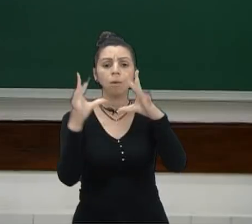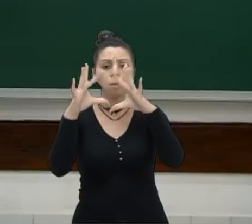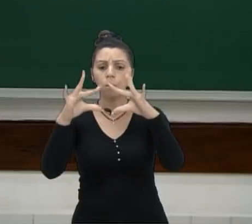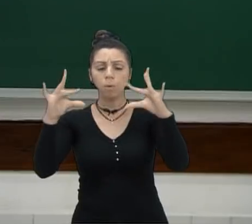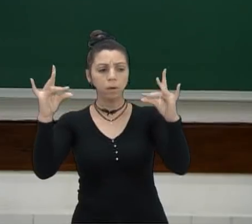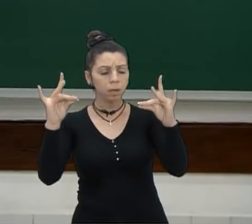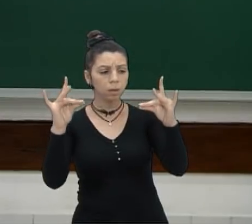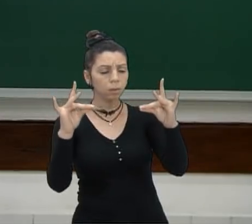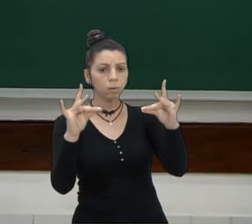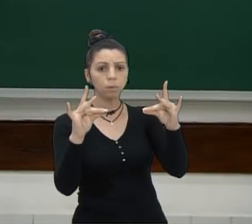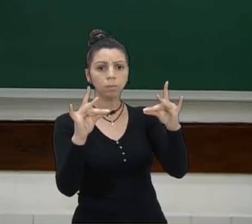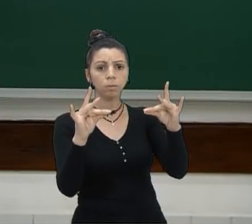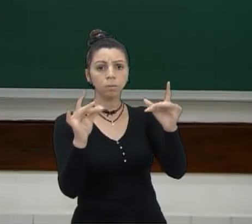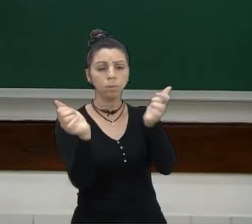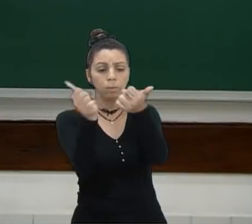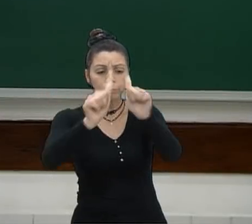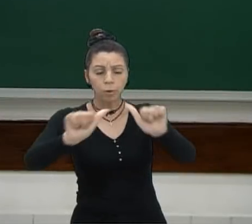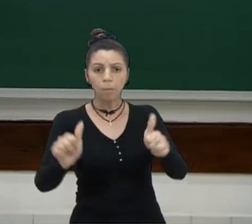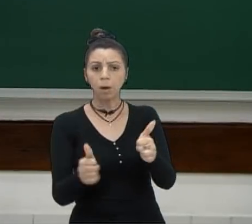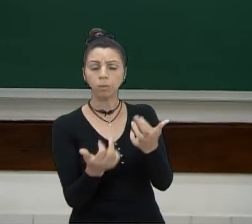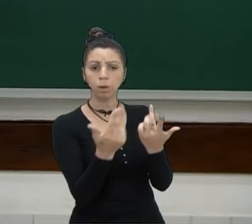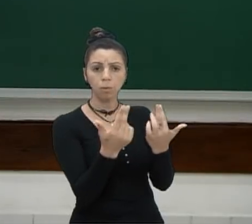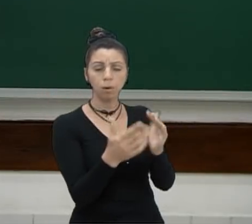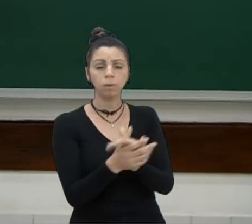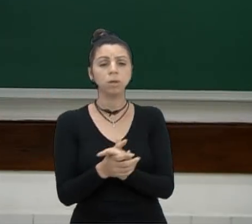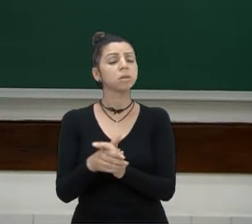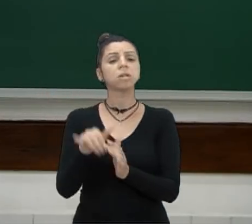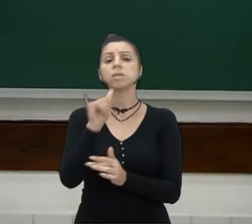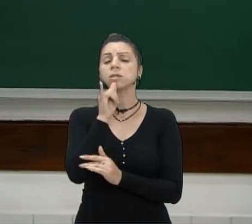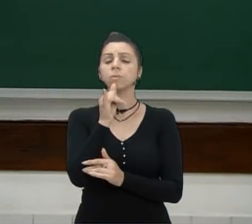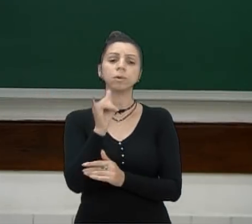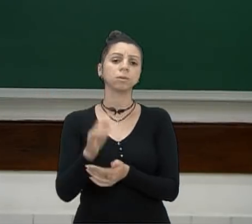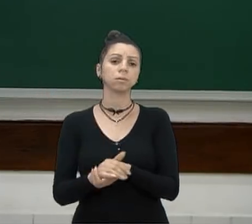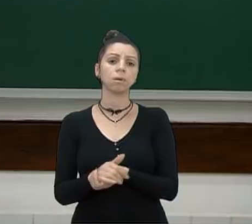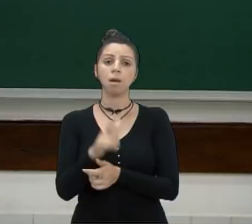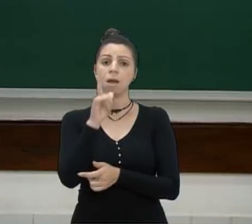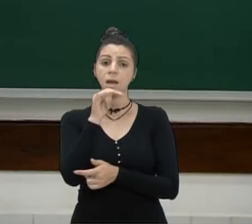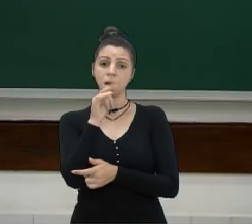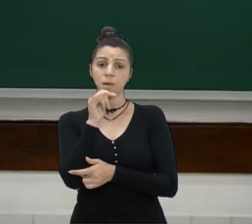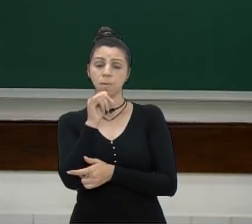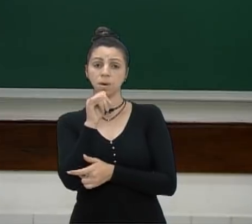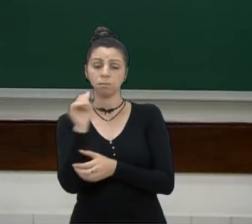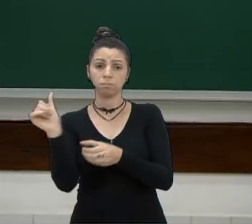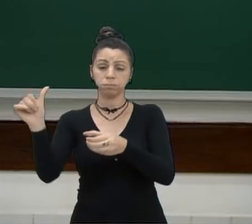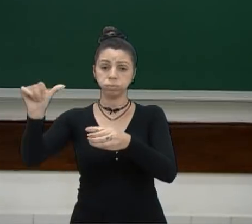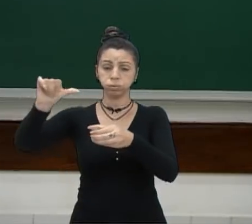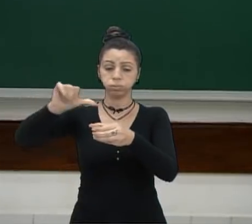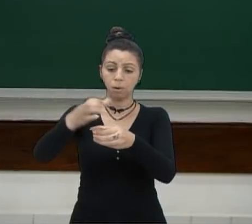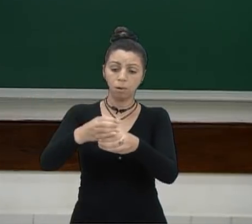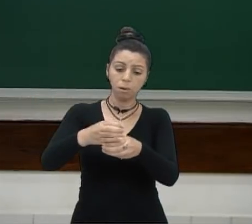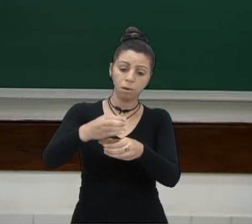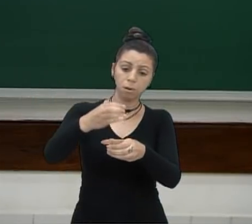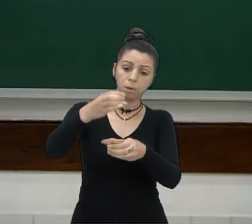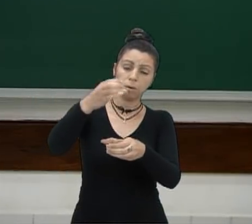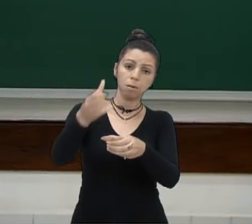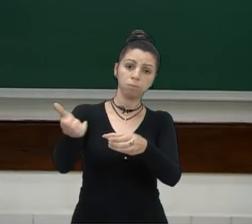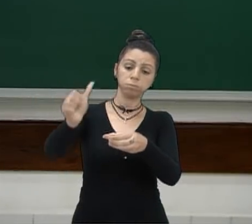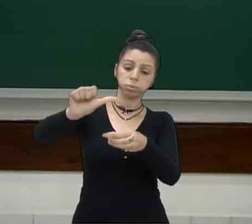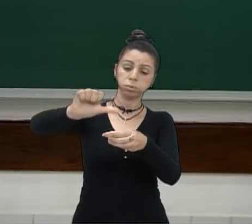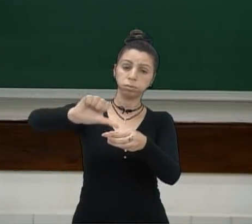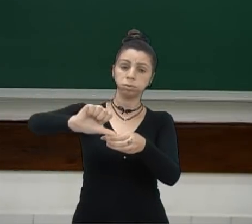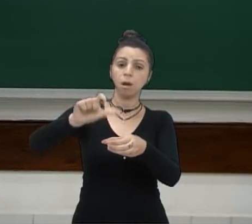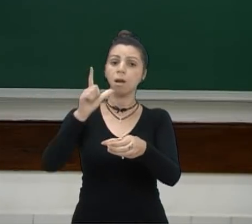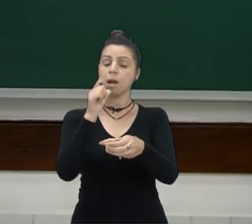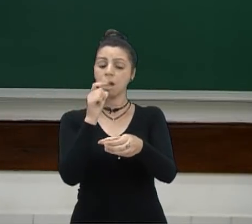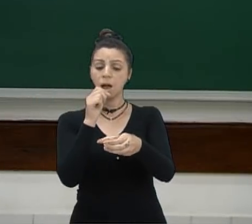eu colocar essa água num copo cilíndrico, vai ficar com o formato de um cilindro. Mas e se eu colocar, Fabiano, essa água